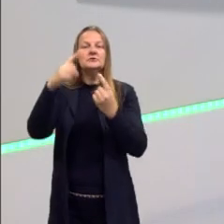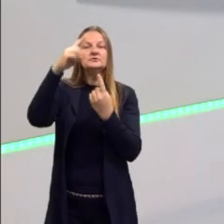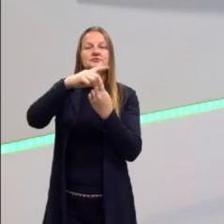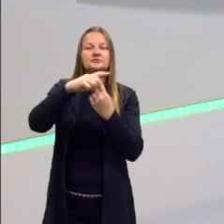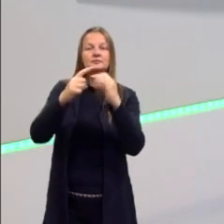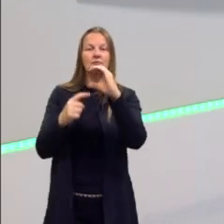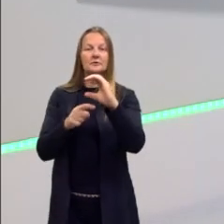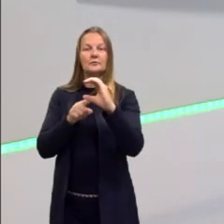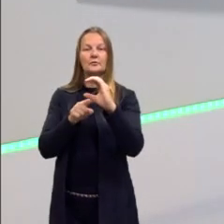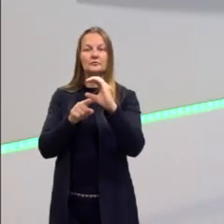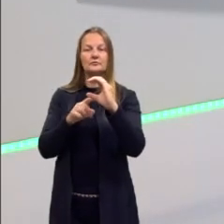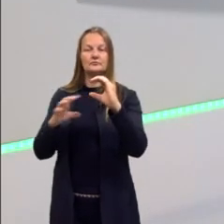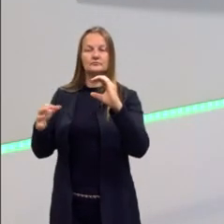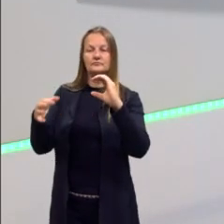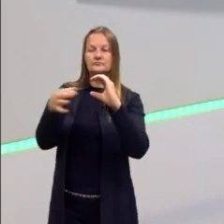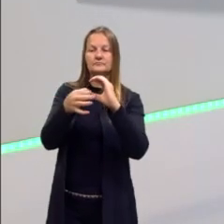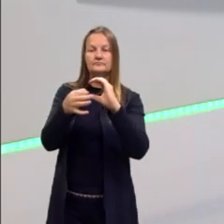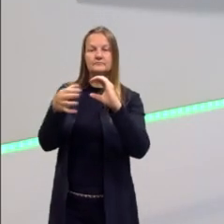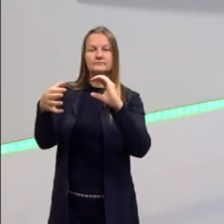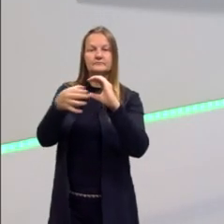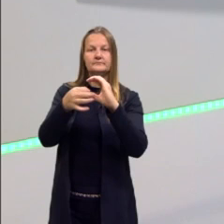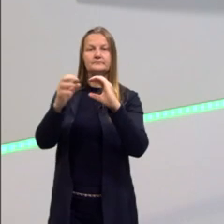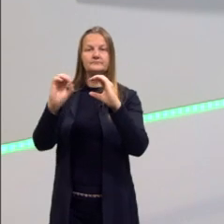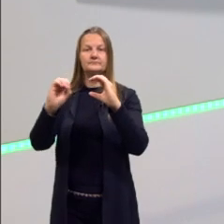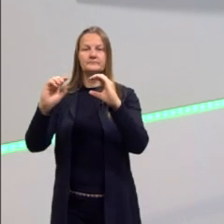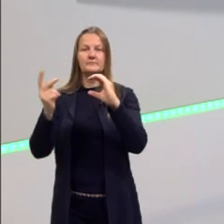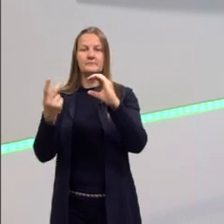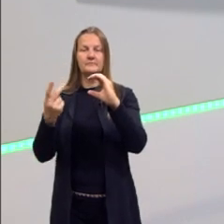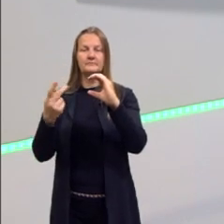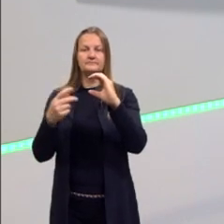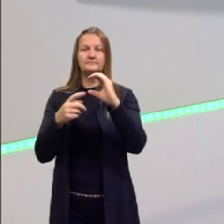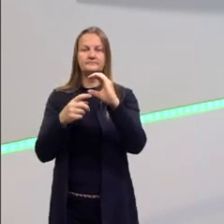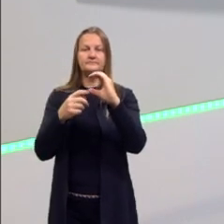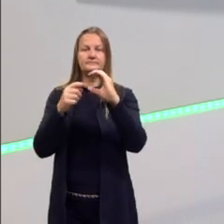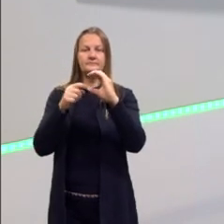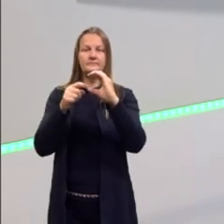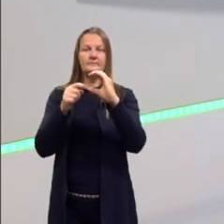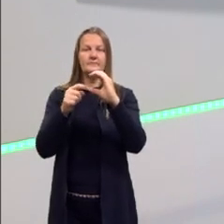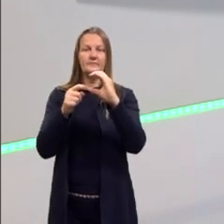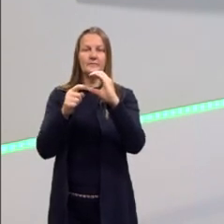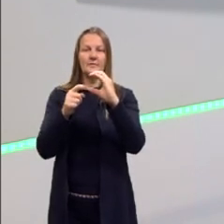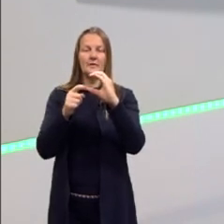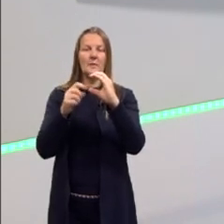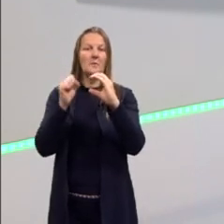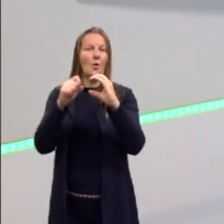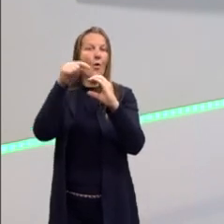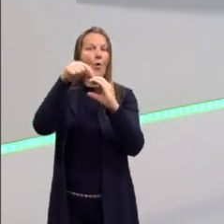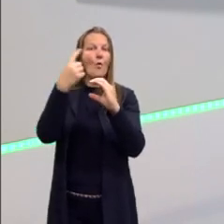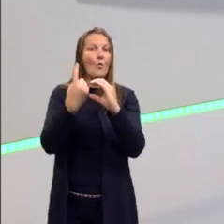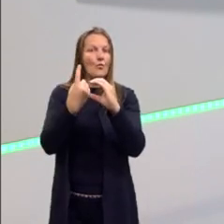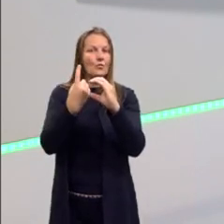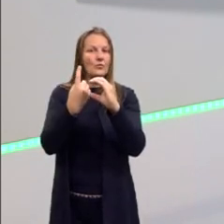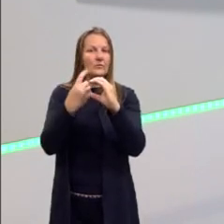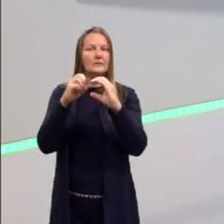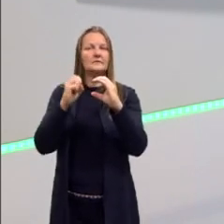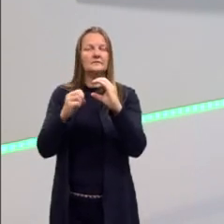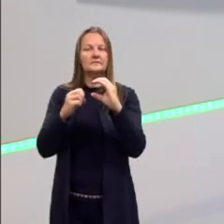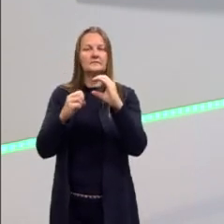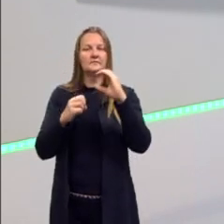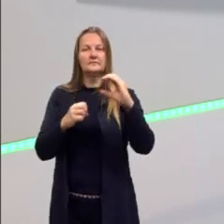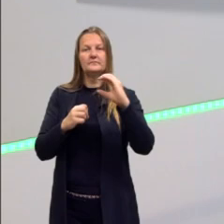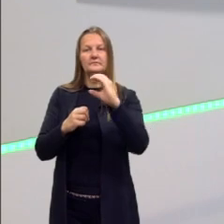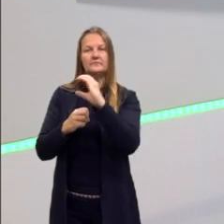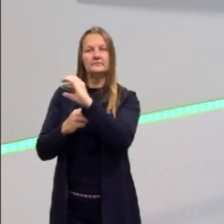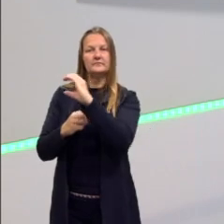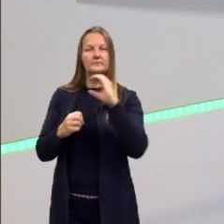tipo de carbono que está ligada essa hidroxila porque eu posso ter uma cadeia carbônica a partir de um carbono né e eu também posso ter